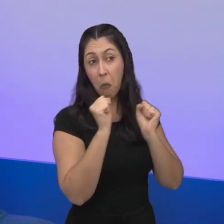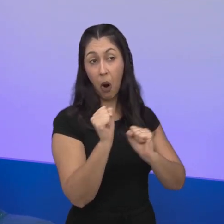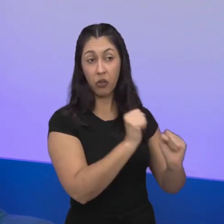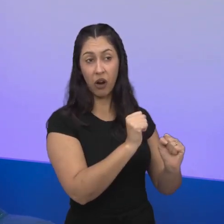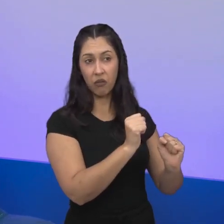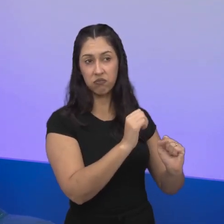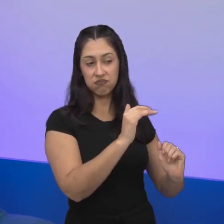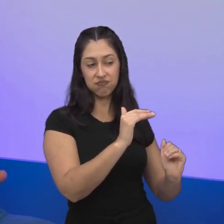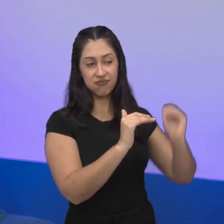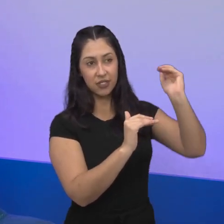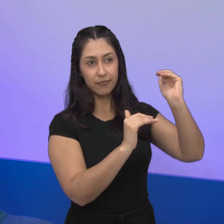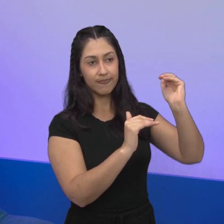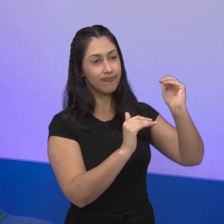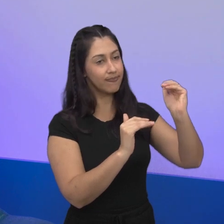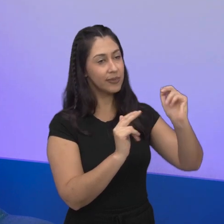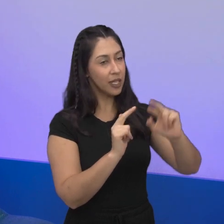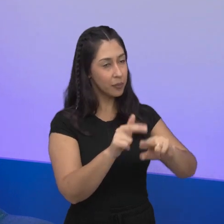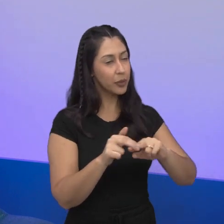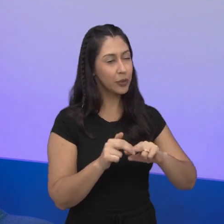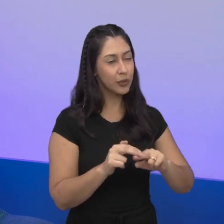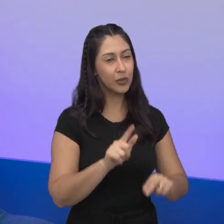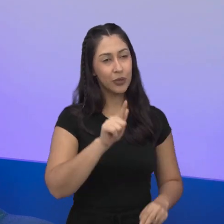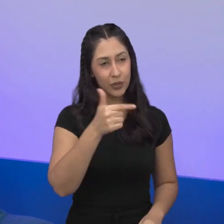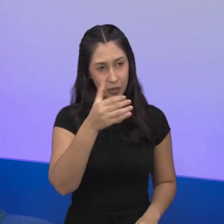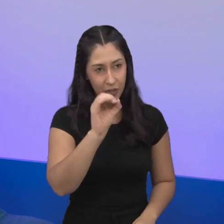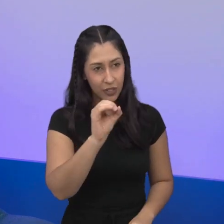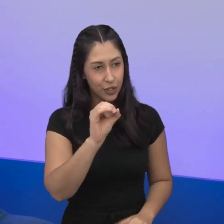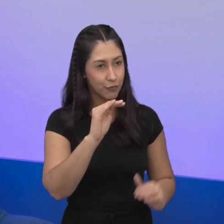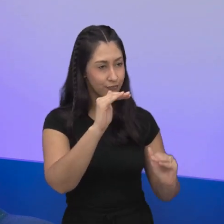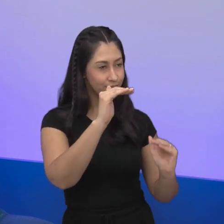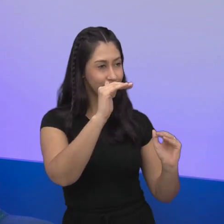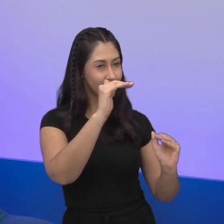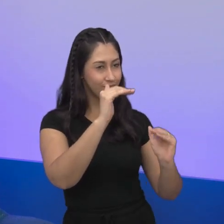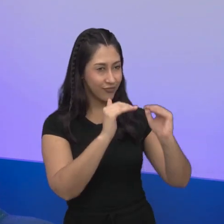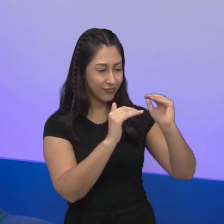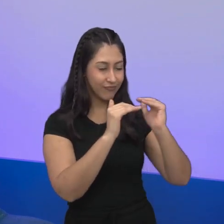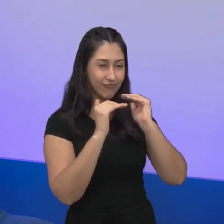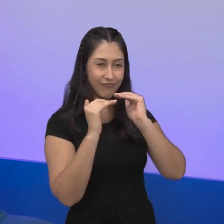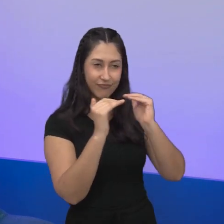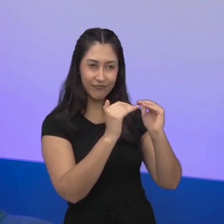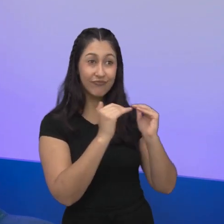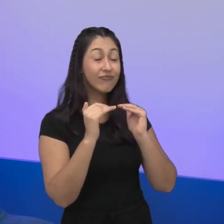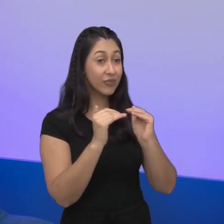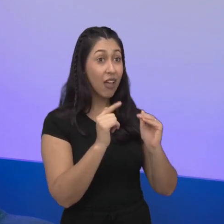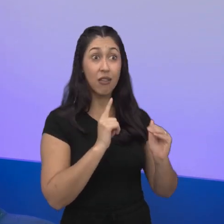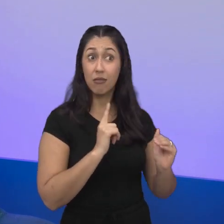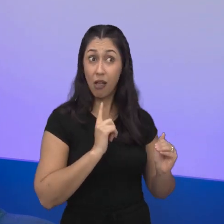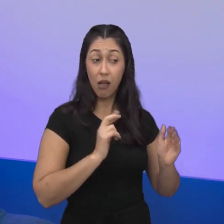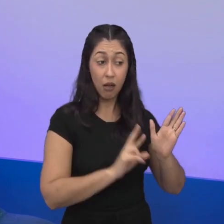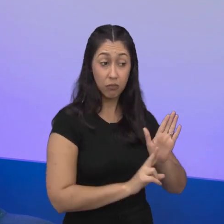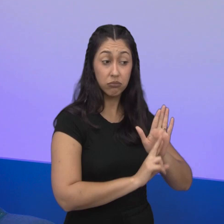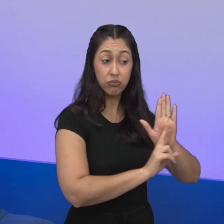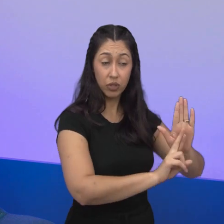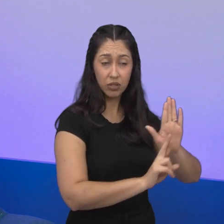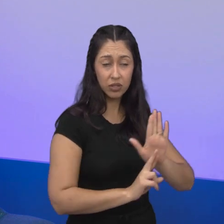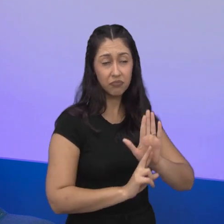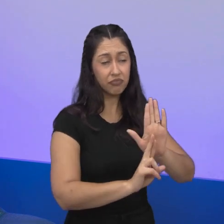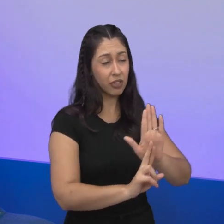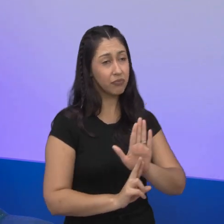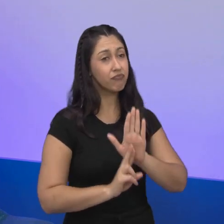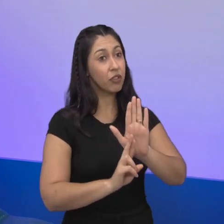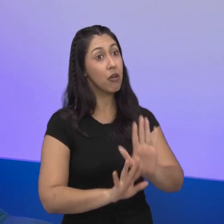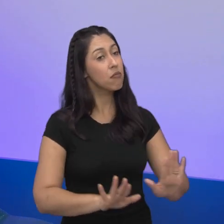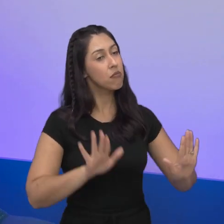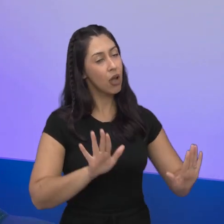os outros. O G20, isso é totalmente resolvido. A gente tem ali, sim, o maior nível de representatividade,